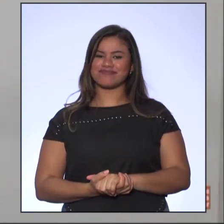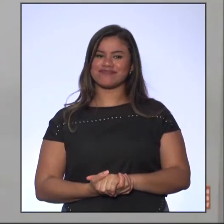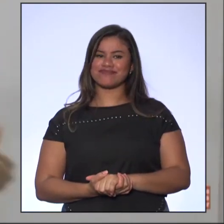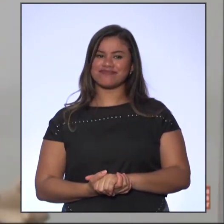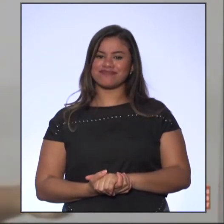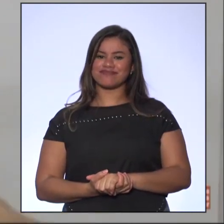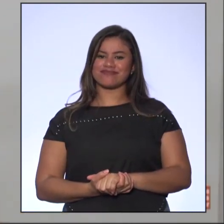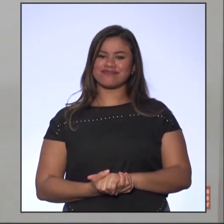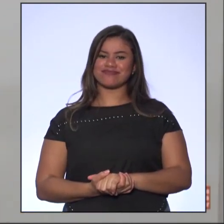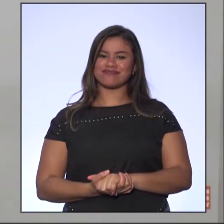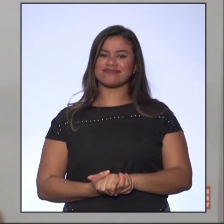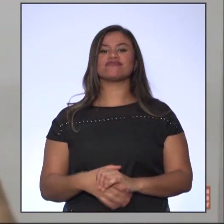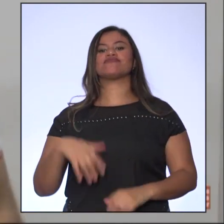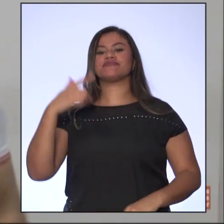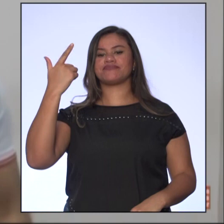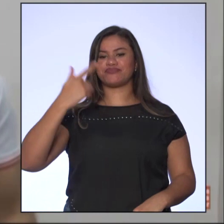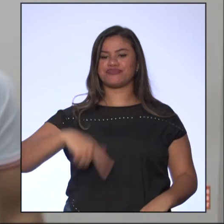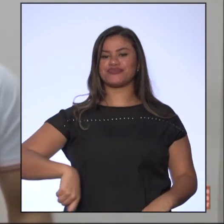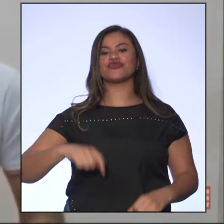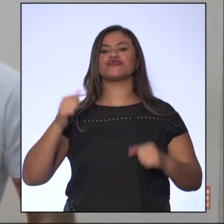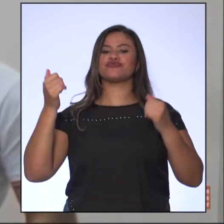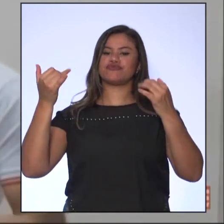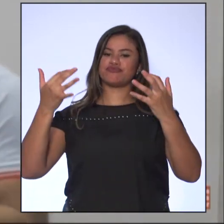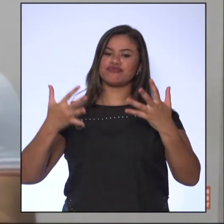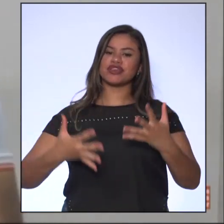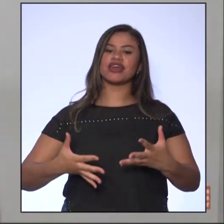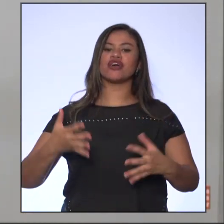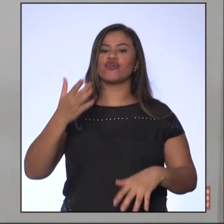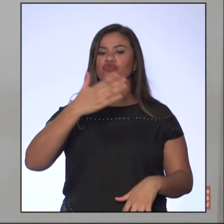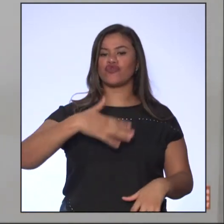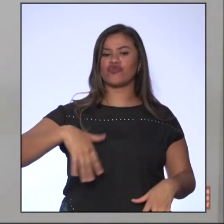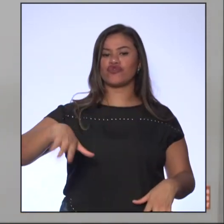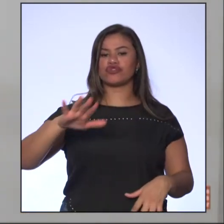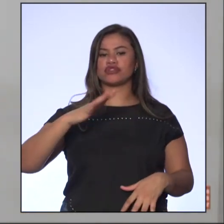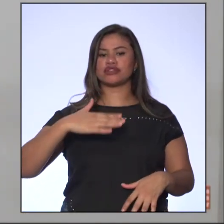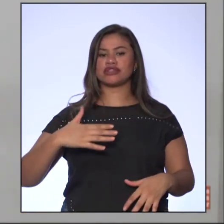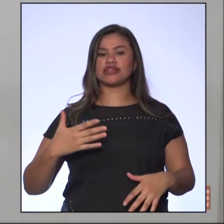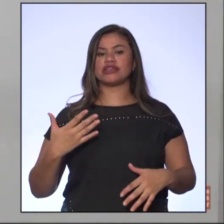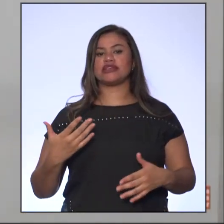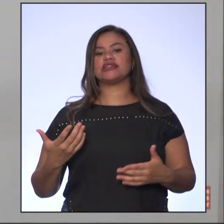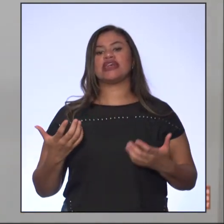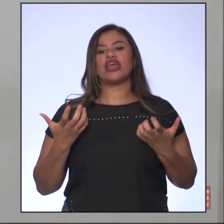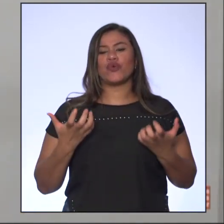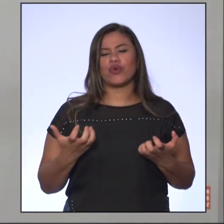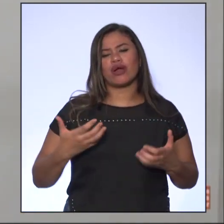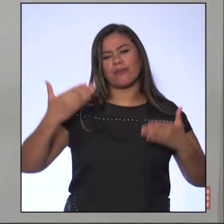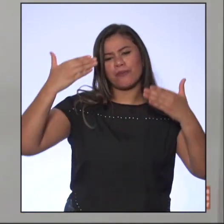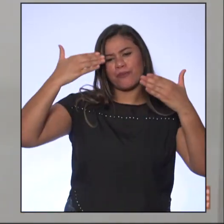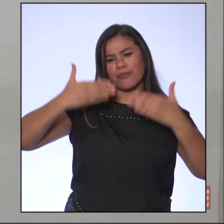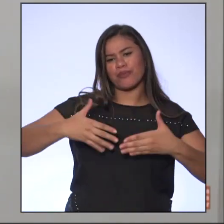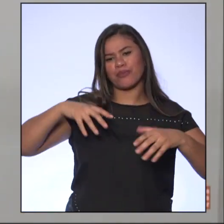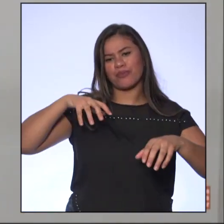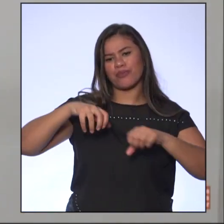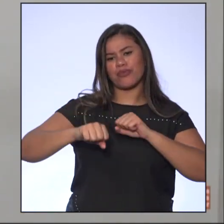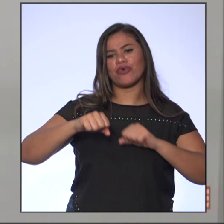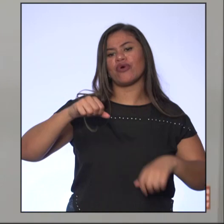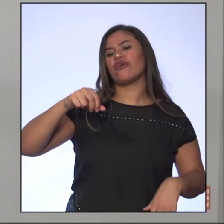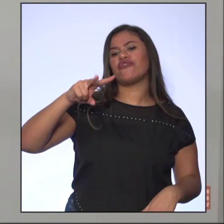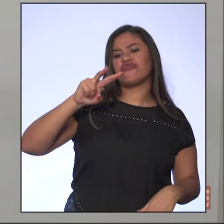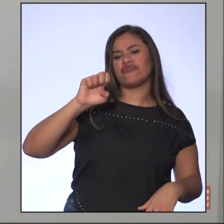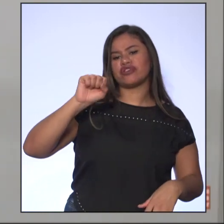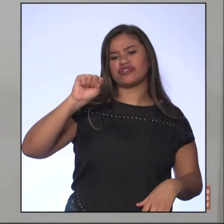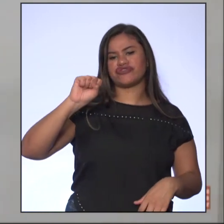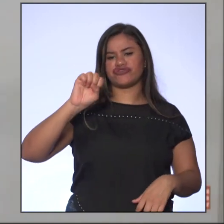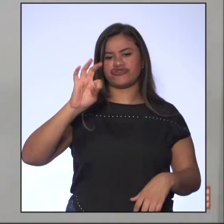questão, eu provando para vocês aqui, que se você vai, Moura, eu quero fazer um vestibular, quero tentar o Enem, já estou